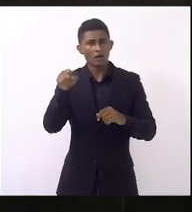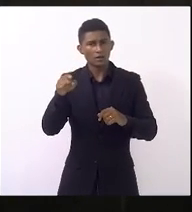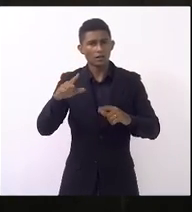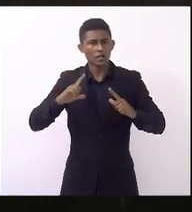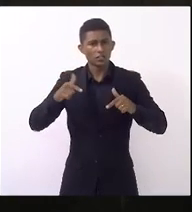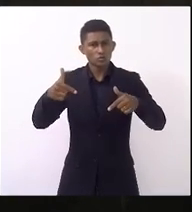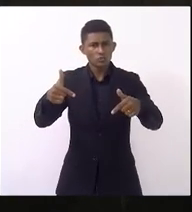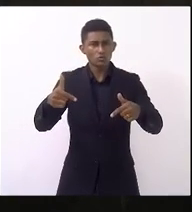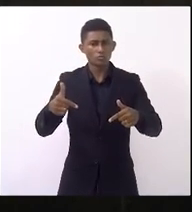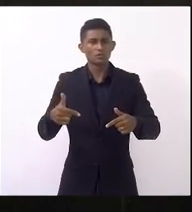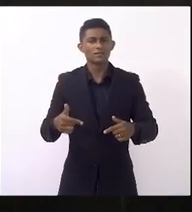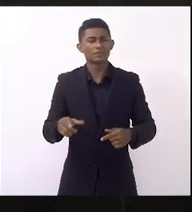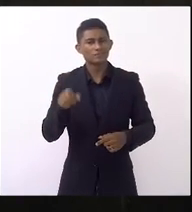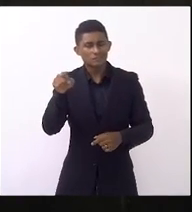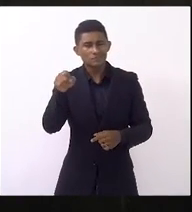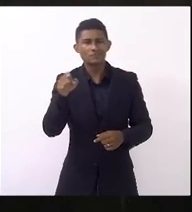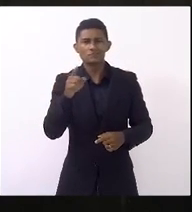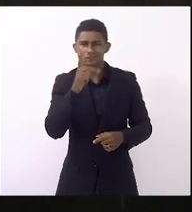na verdade,